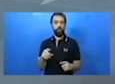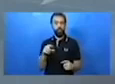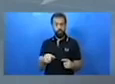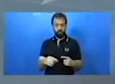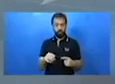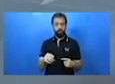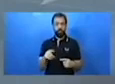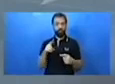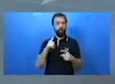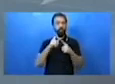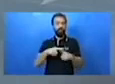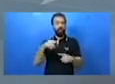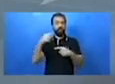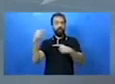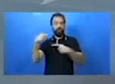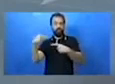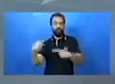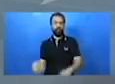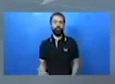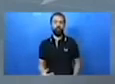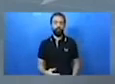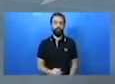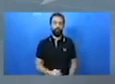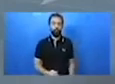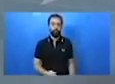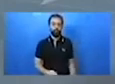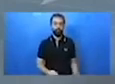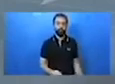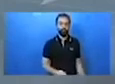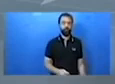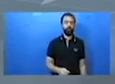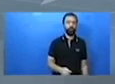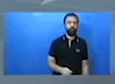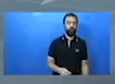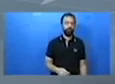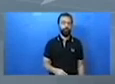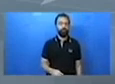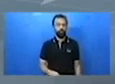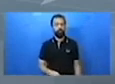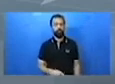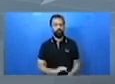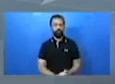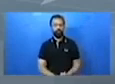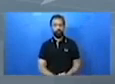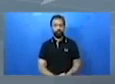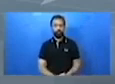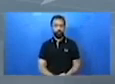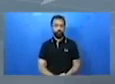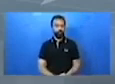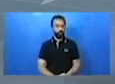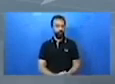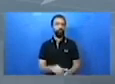resultado eu multiplico pelo de cima, tá? Se a gente estivesse em sala de aula, mas vocês podem fazer isso agora também,